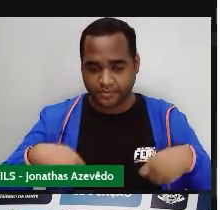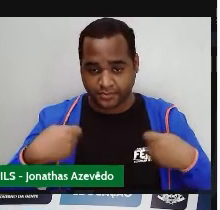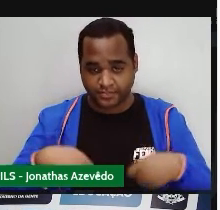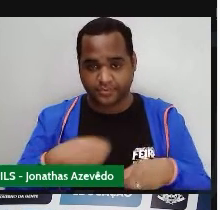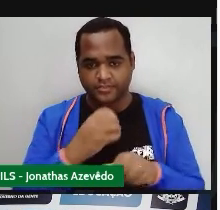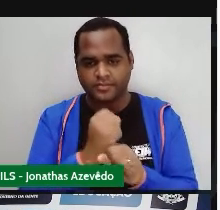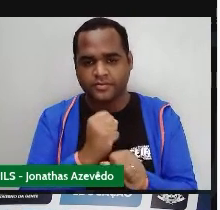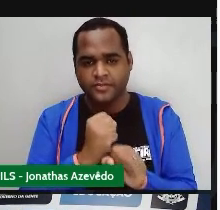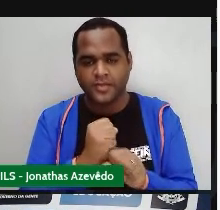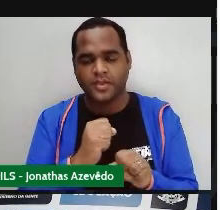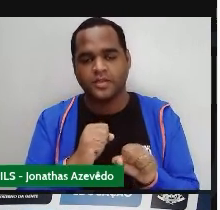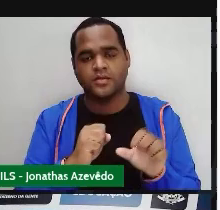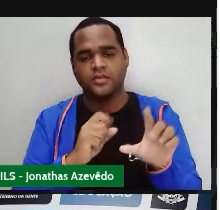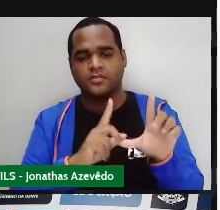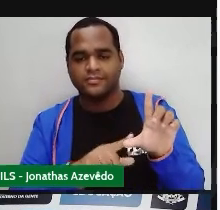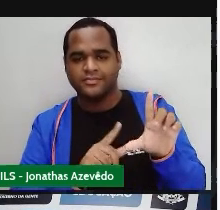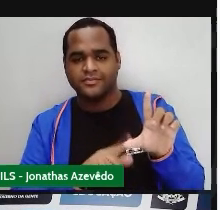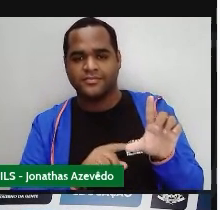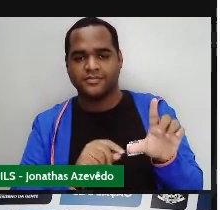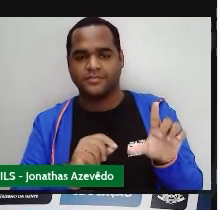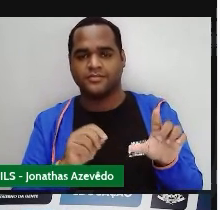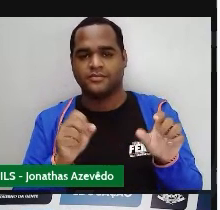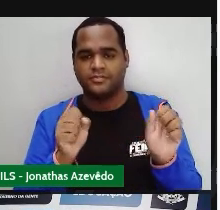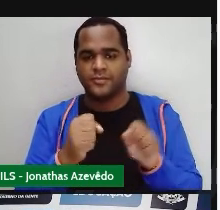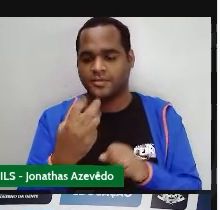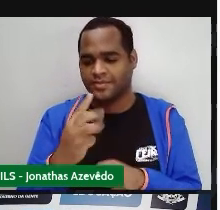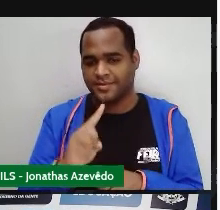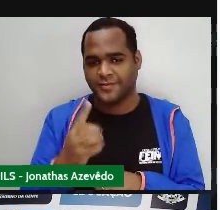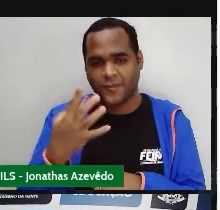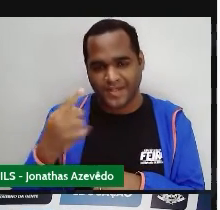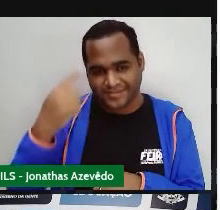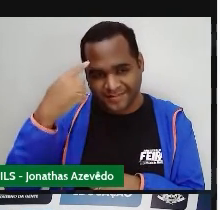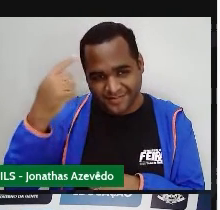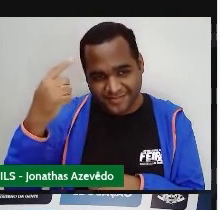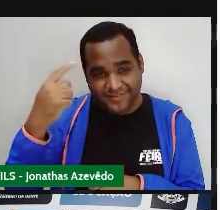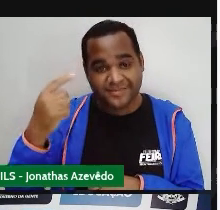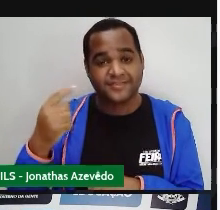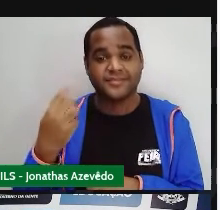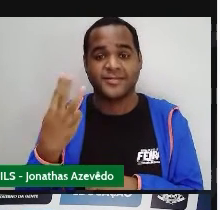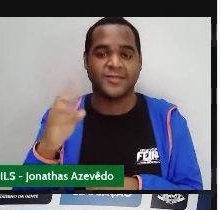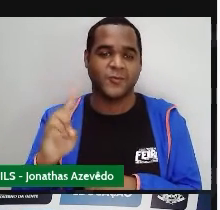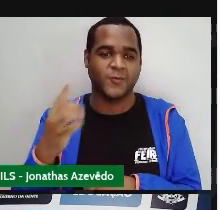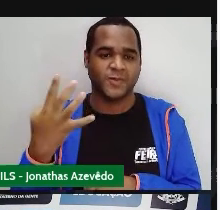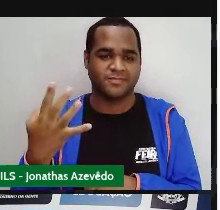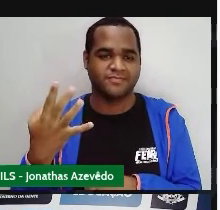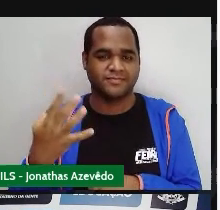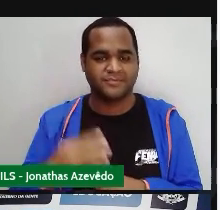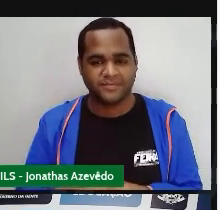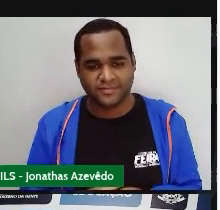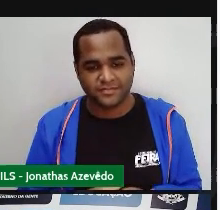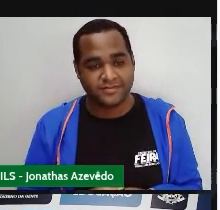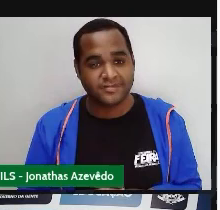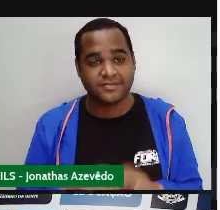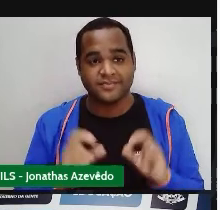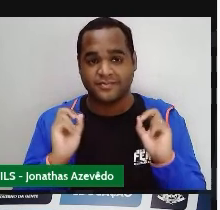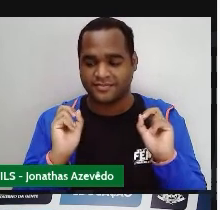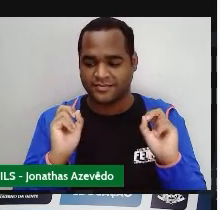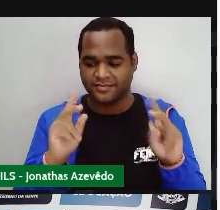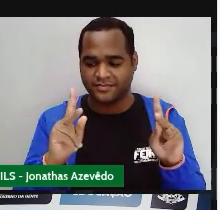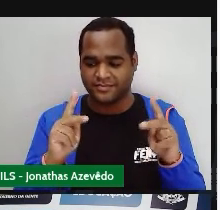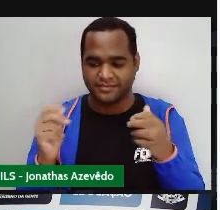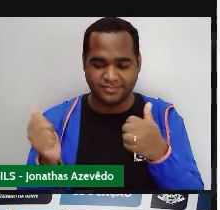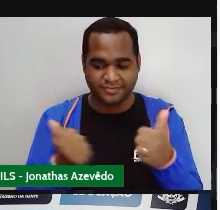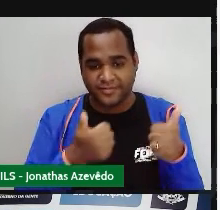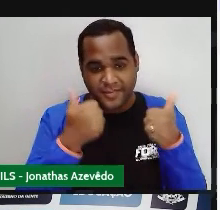escrever só letrinhas e ver que de fato O resultado é esse três cubos e quatro pirâmides tá bom